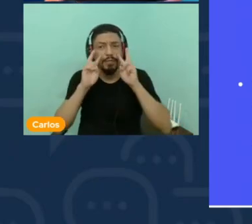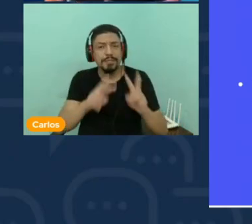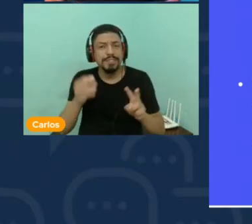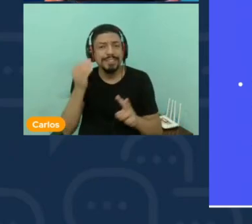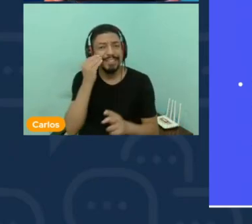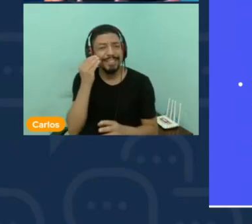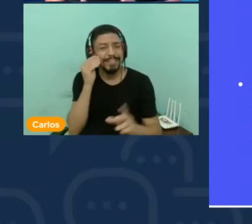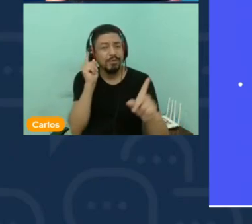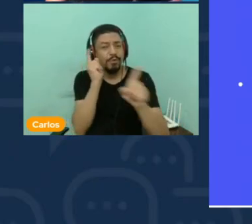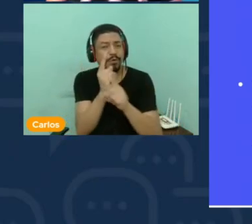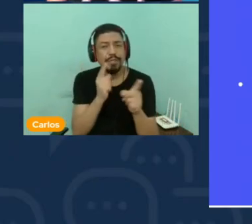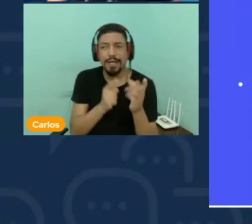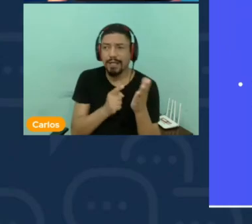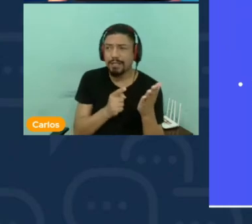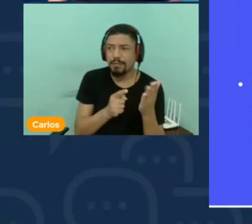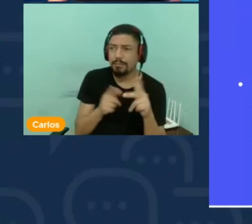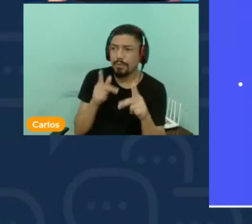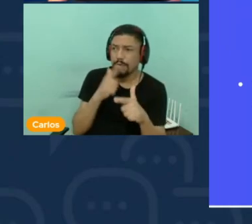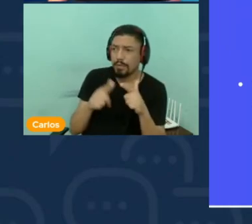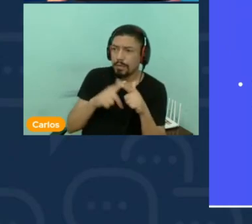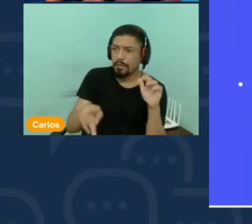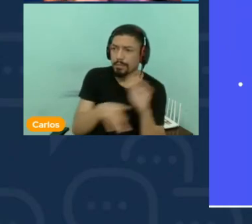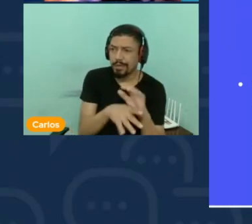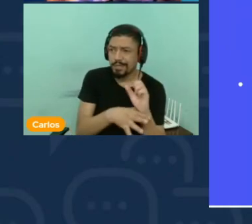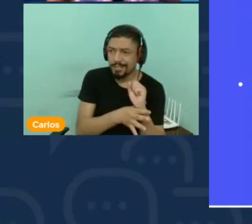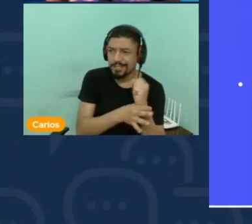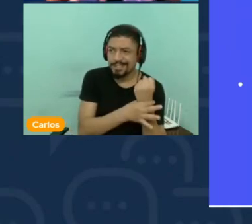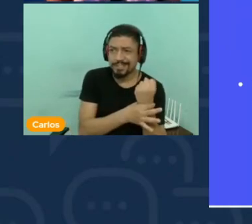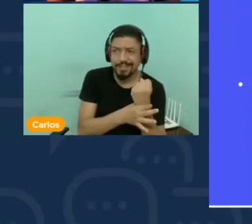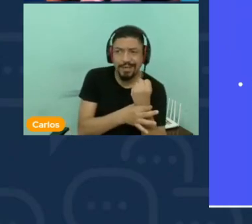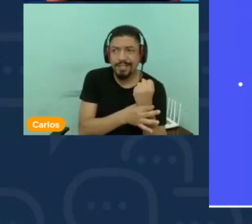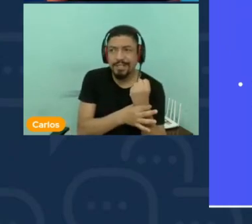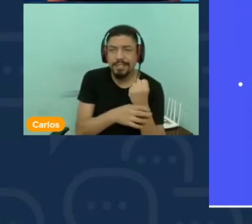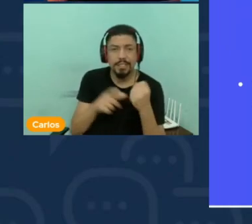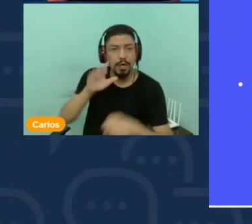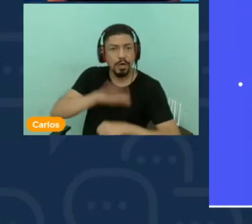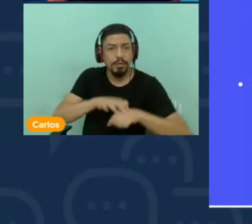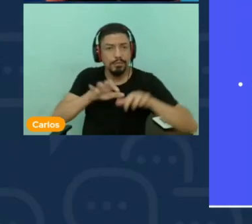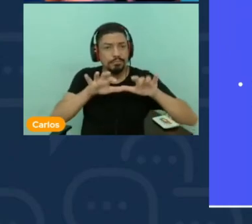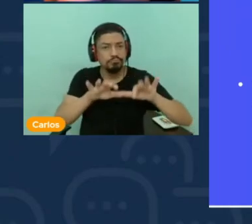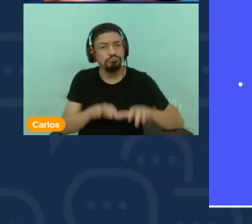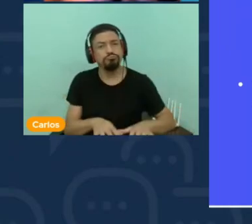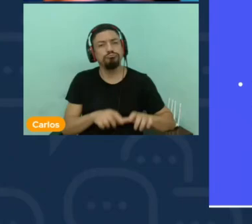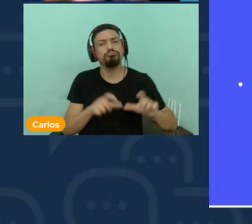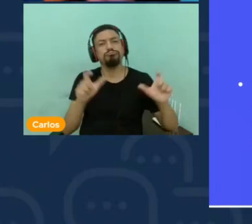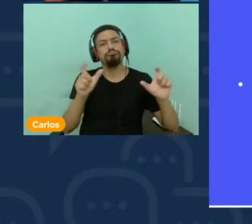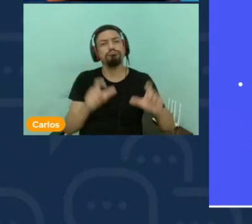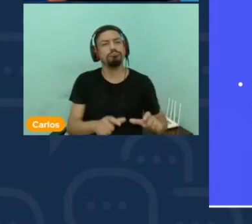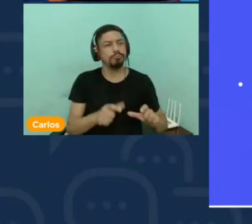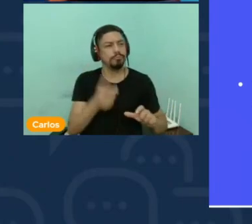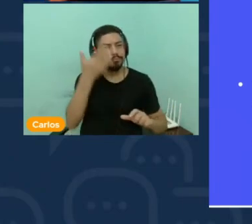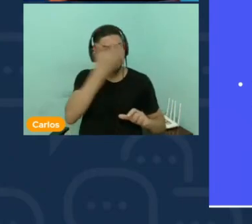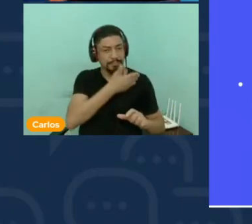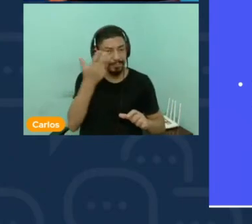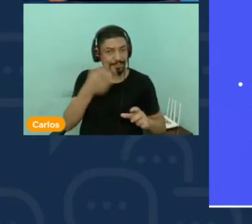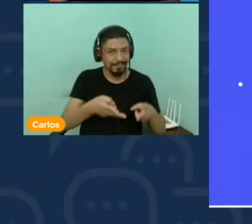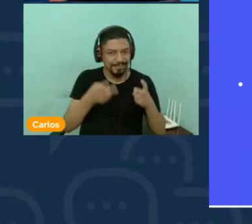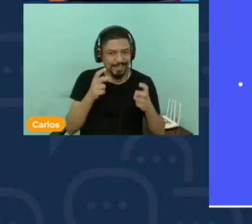tentar encontrar alguma vulnerabilidade que no momento que eu estou escrevendo a minha aplicação, pode passar